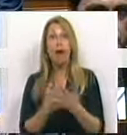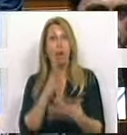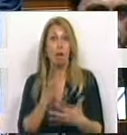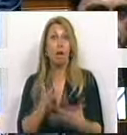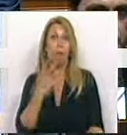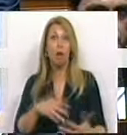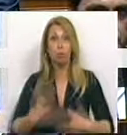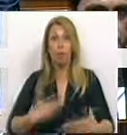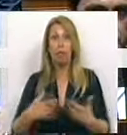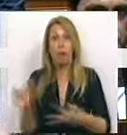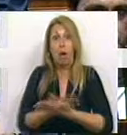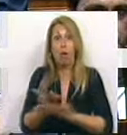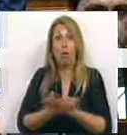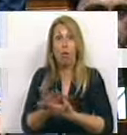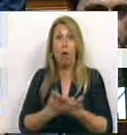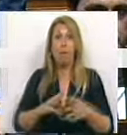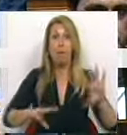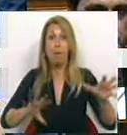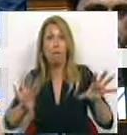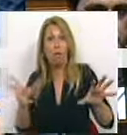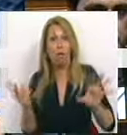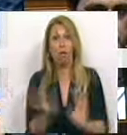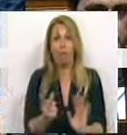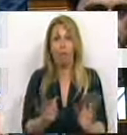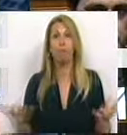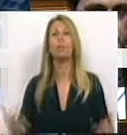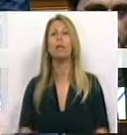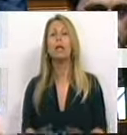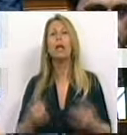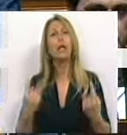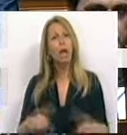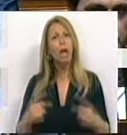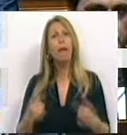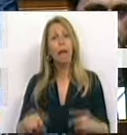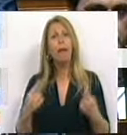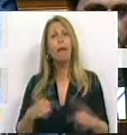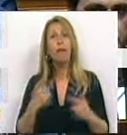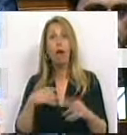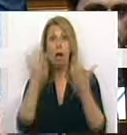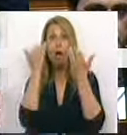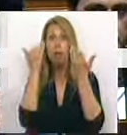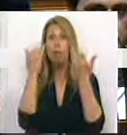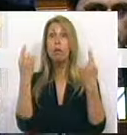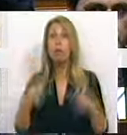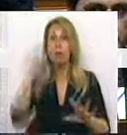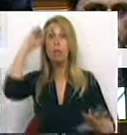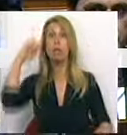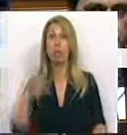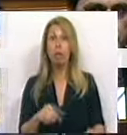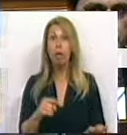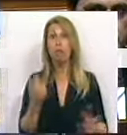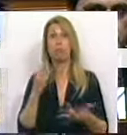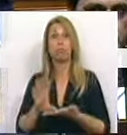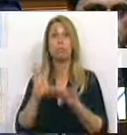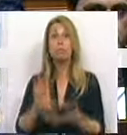entre os dois países. E temos relato de haver várias dificuldades ao nível do financiamento, ao nível